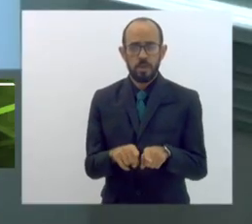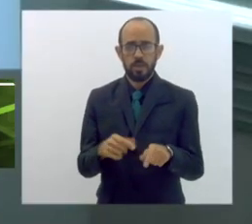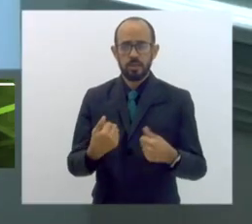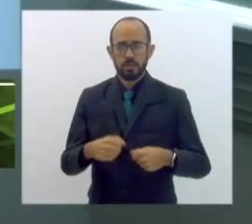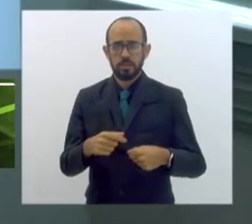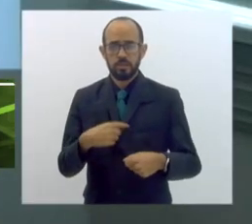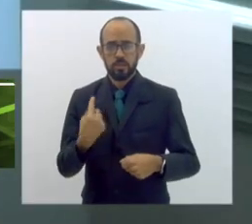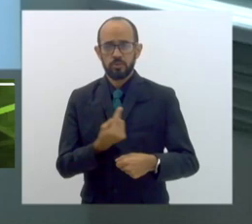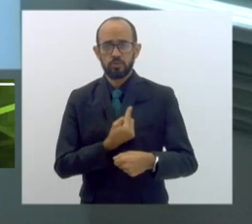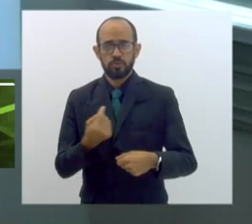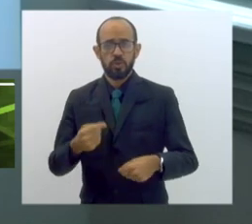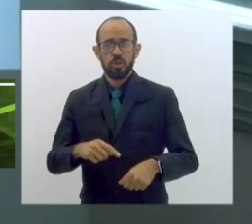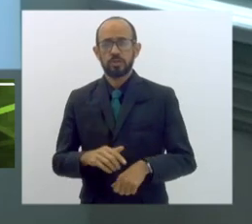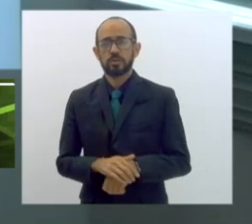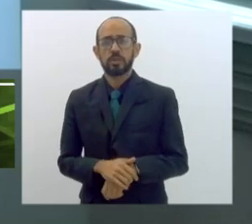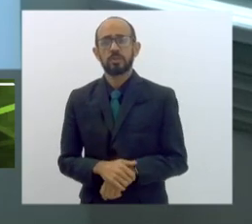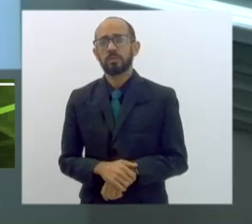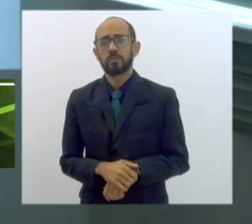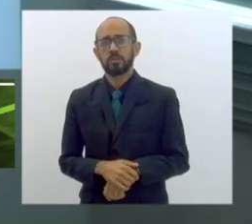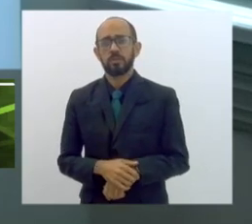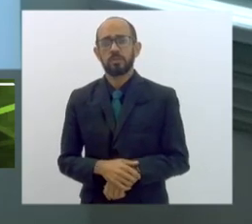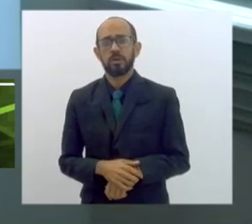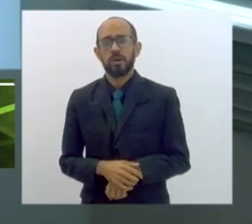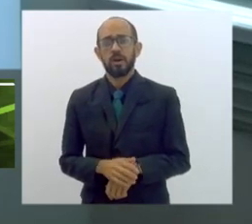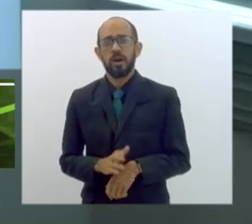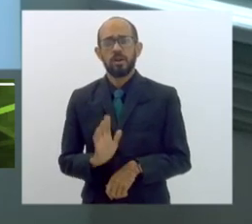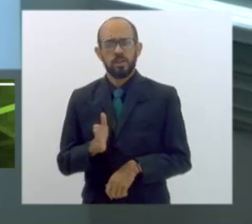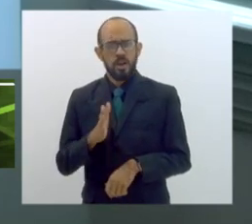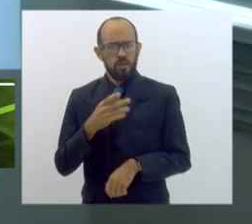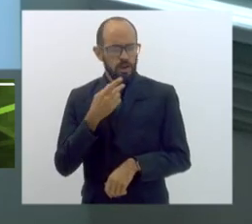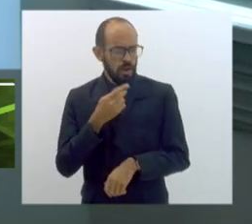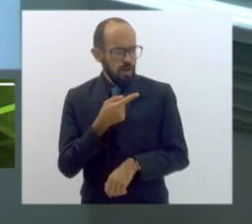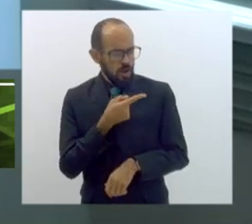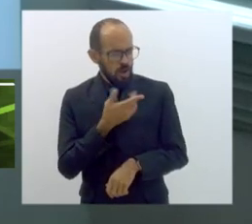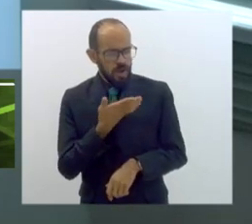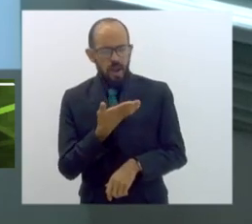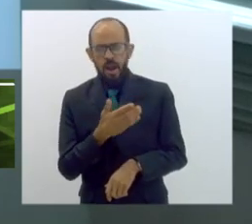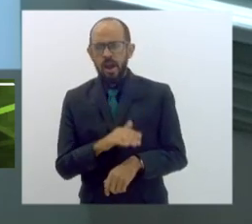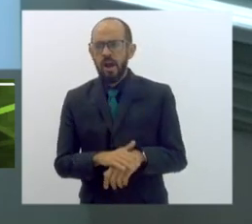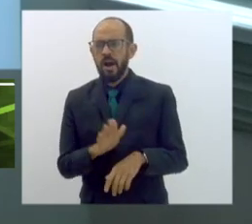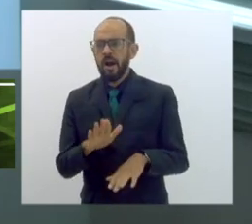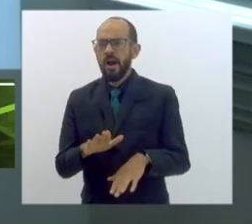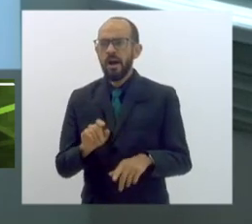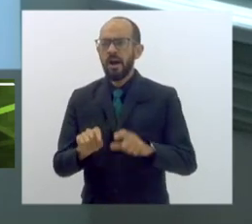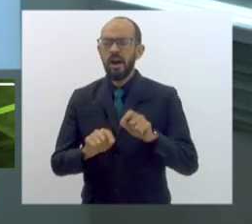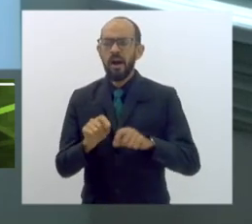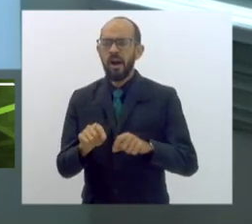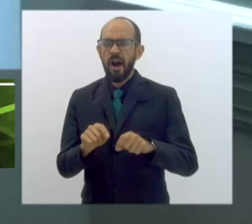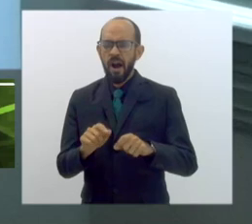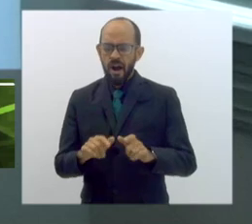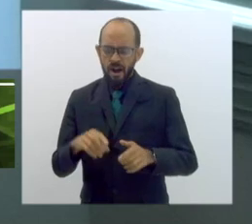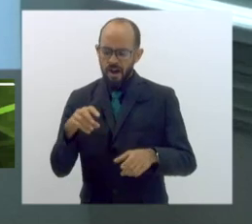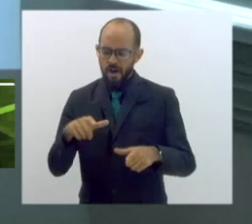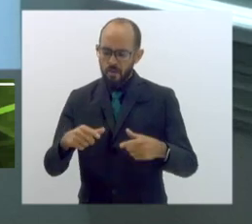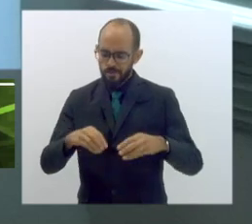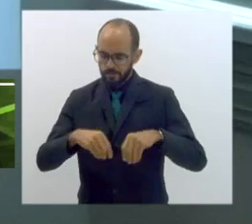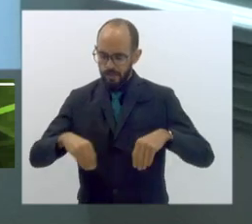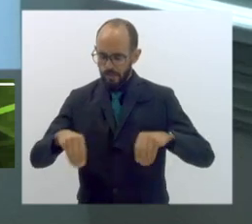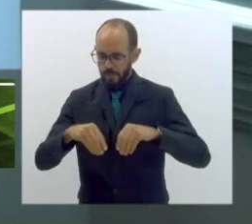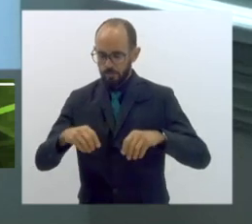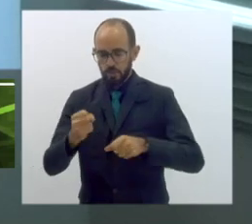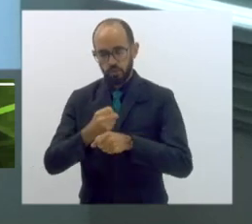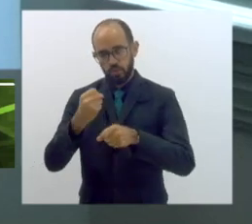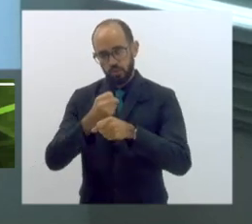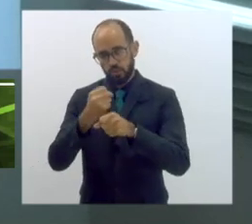nossa região precisa, né, que eu acho que aqui já foi falado, né, é a nossa espaço para a sede do consórcio, que aí